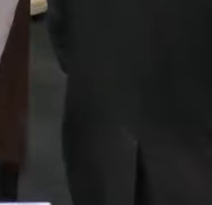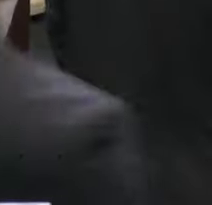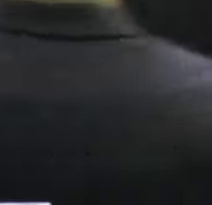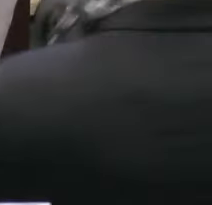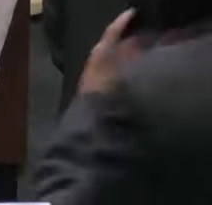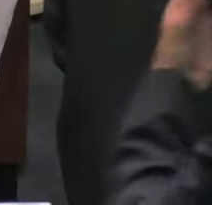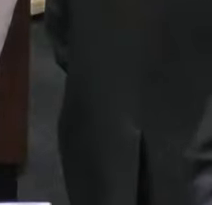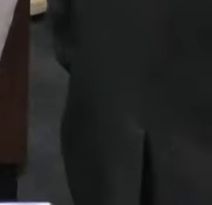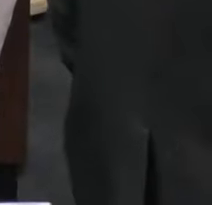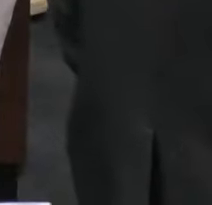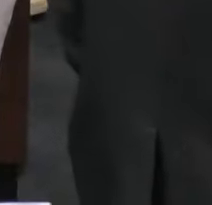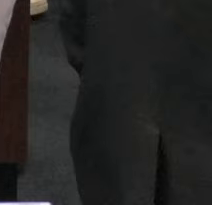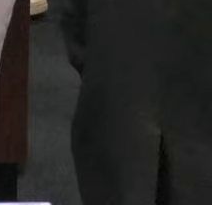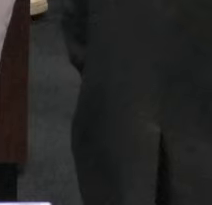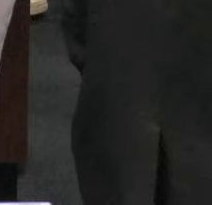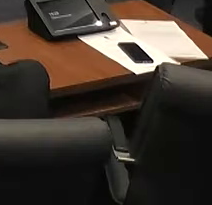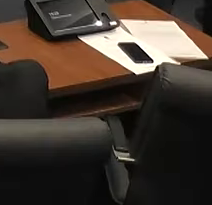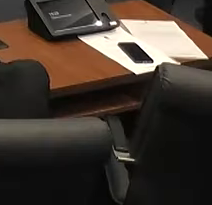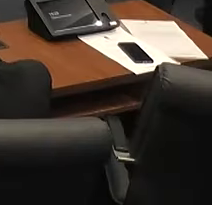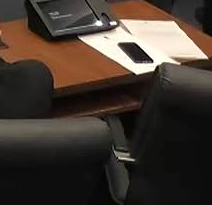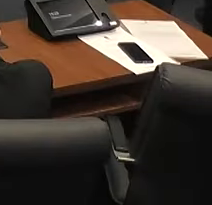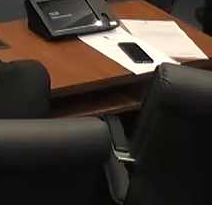Senhora presidente, acompanho o relator.